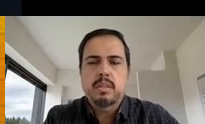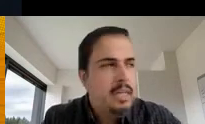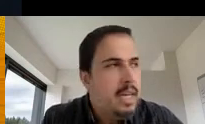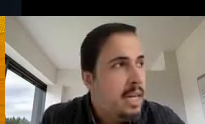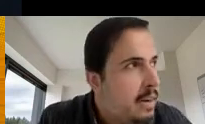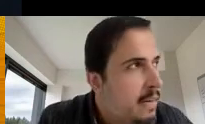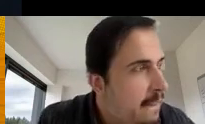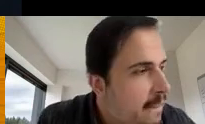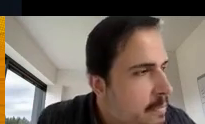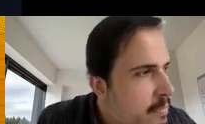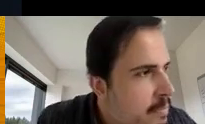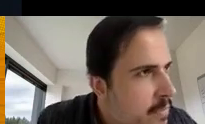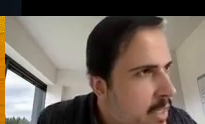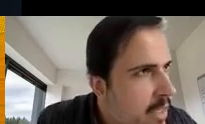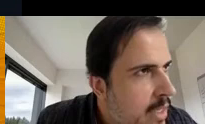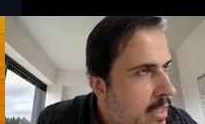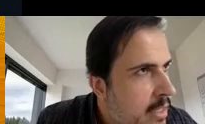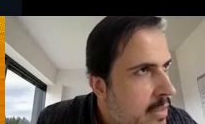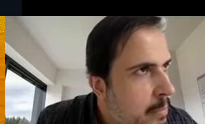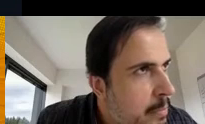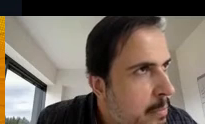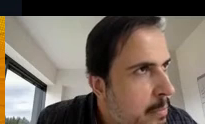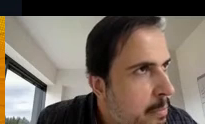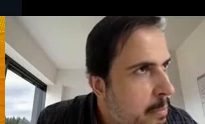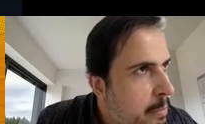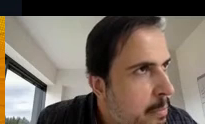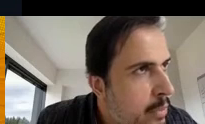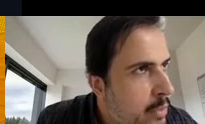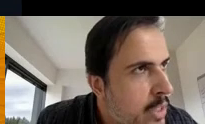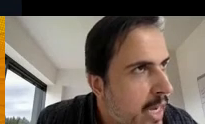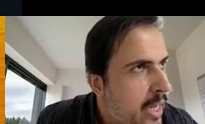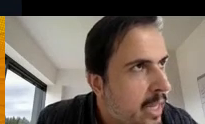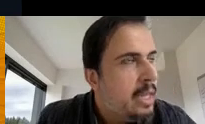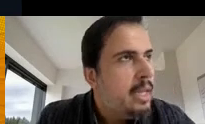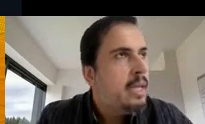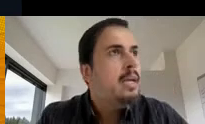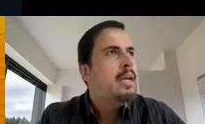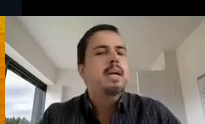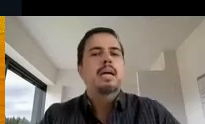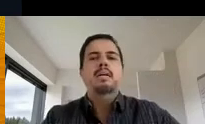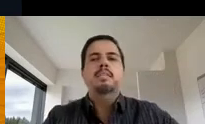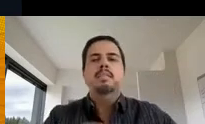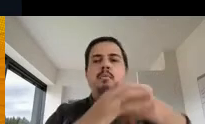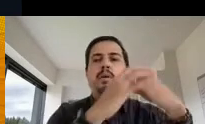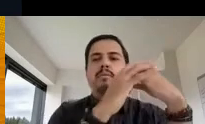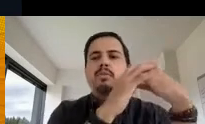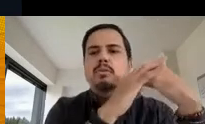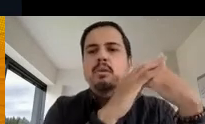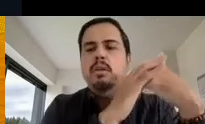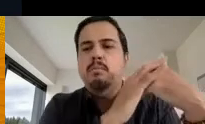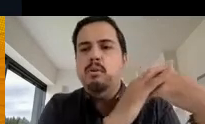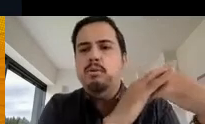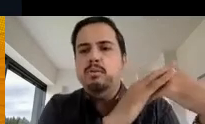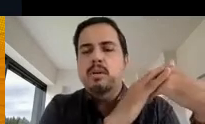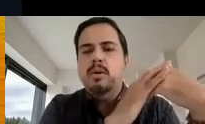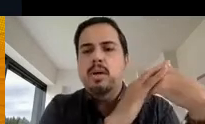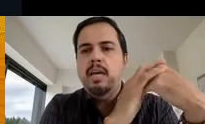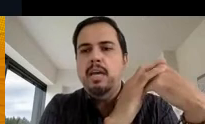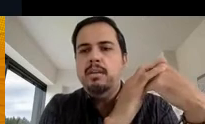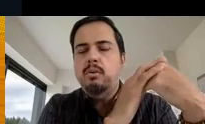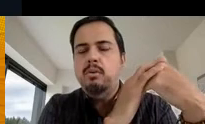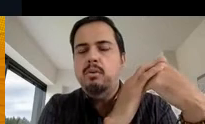usa? Ah? Mas já usei, mas não faz tempo que não Parou de usar, tenho né? acesso. Então, para você usar o